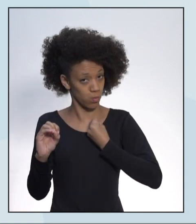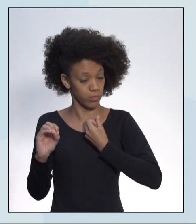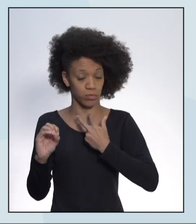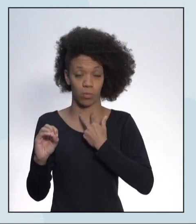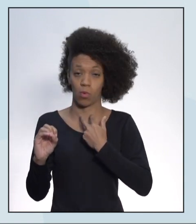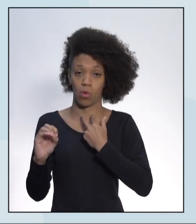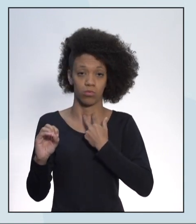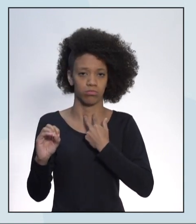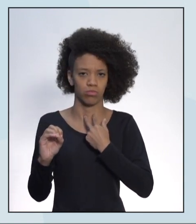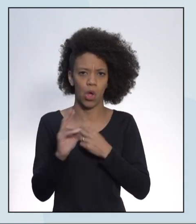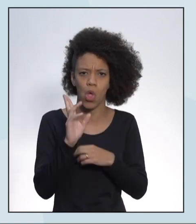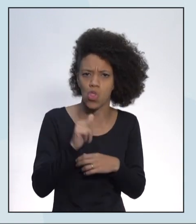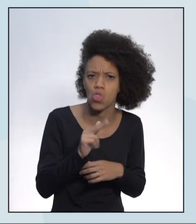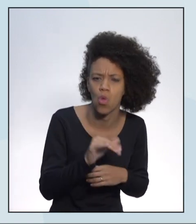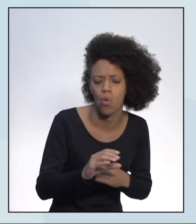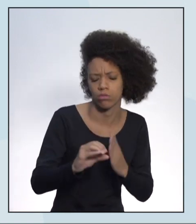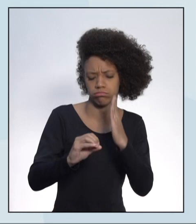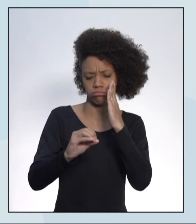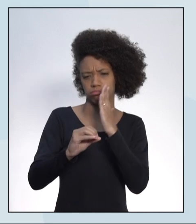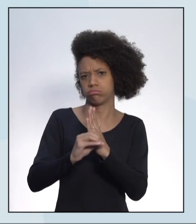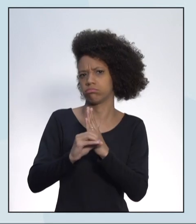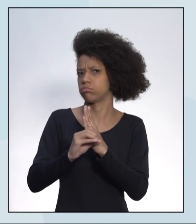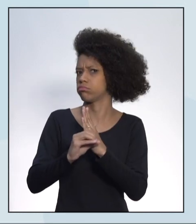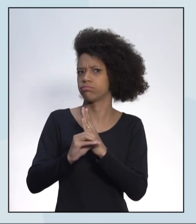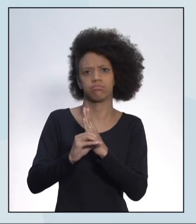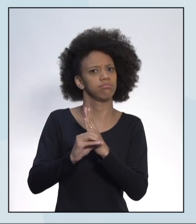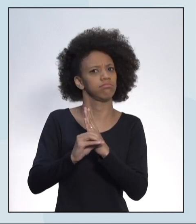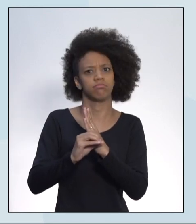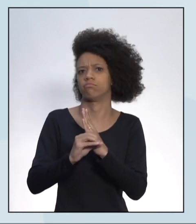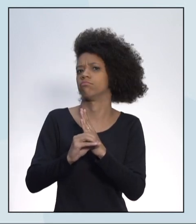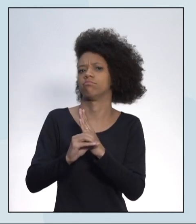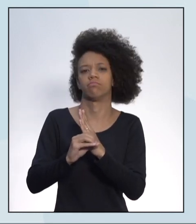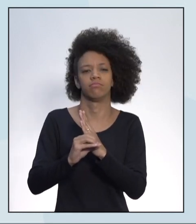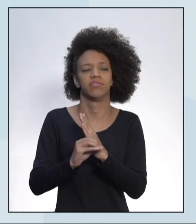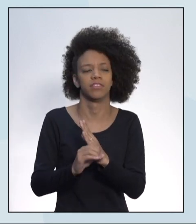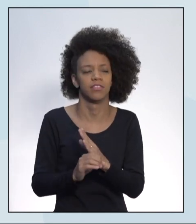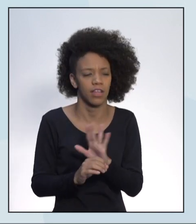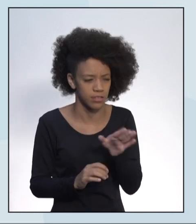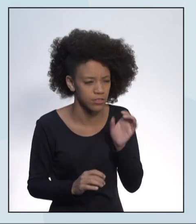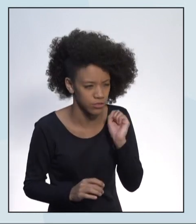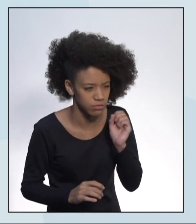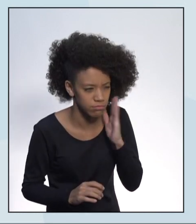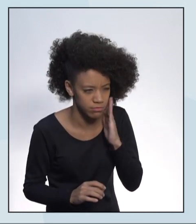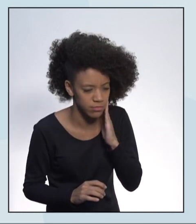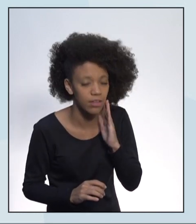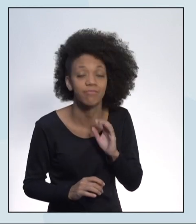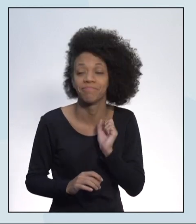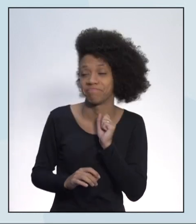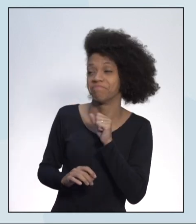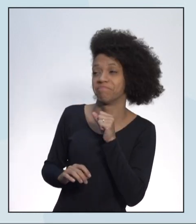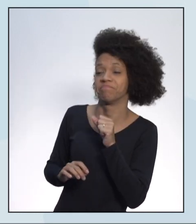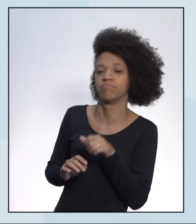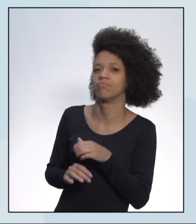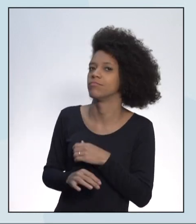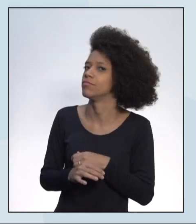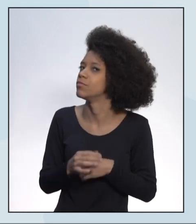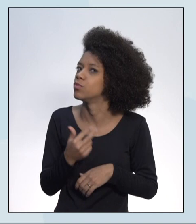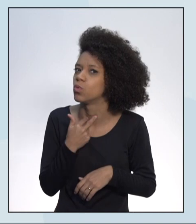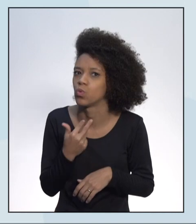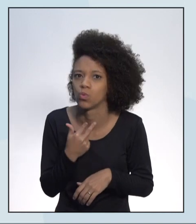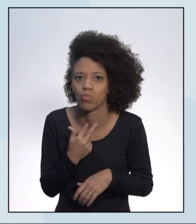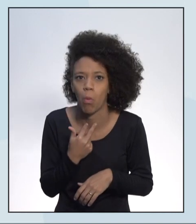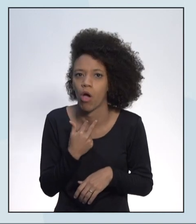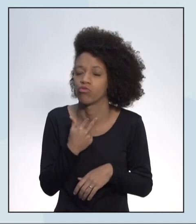diz, nunca dividirás por zero. Não, Jonas? Sim, já ouvi essa. Você pode dividir por um número tão pequeno, mas nunca